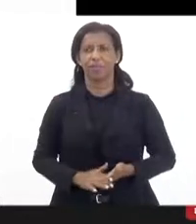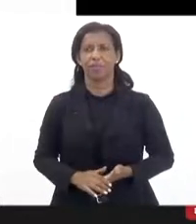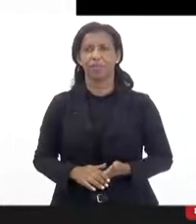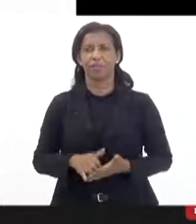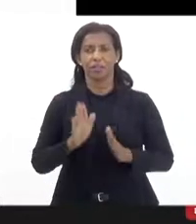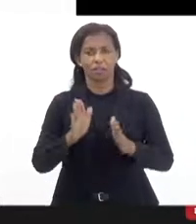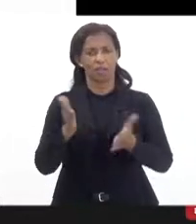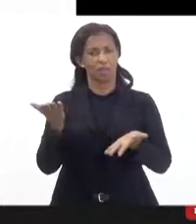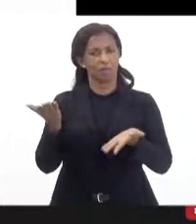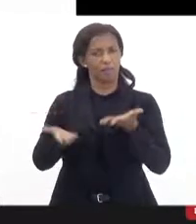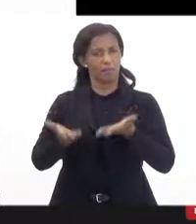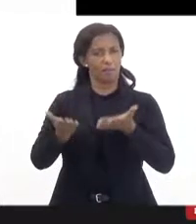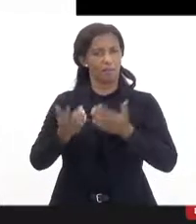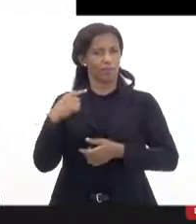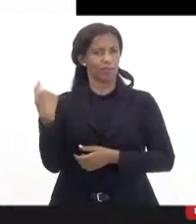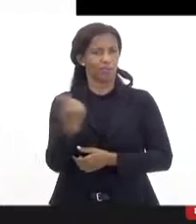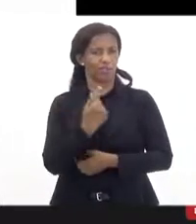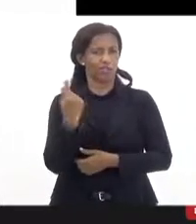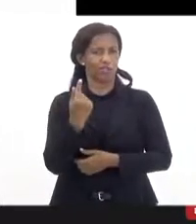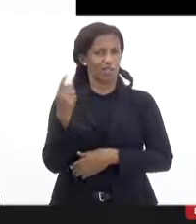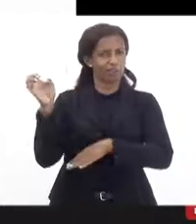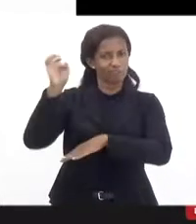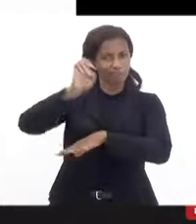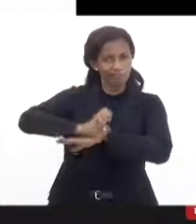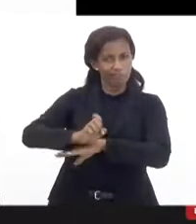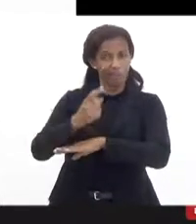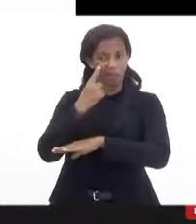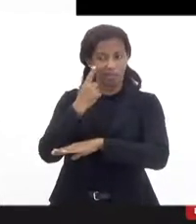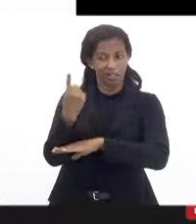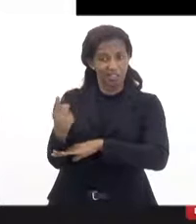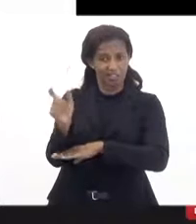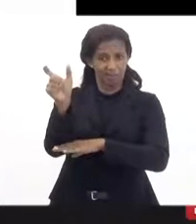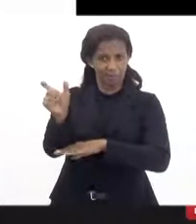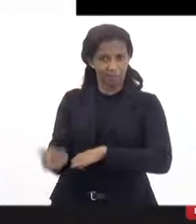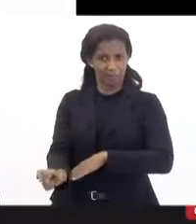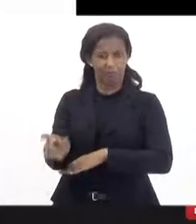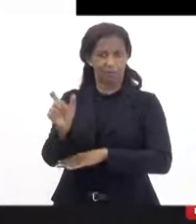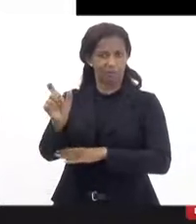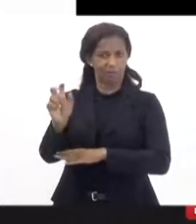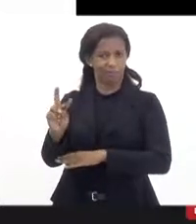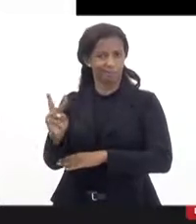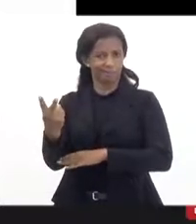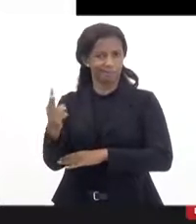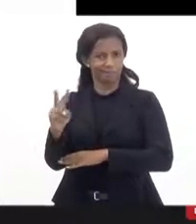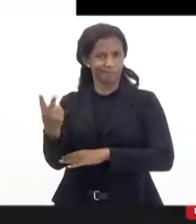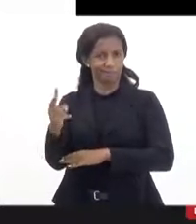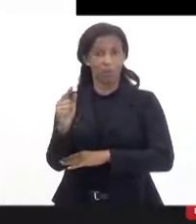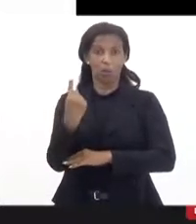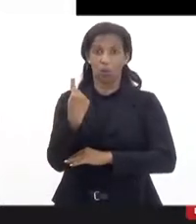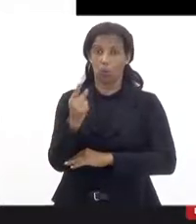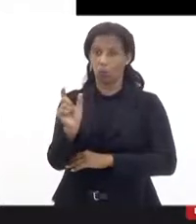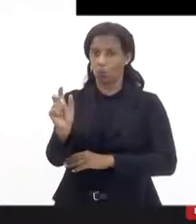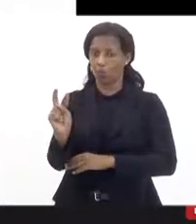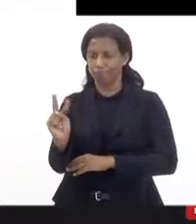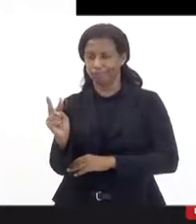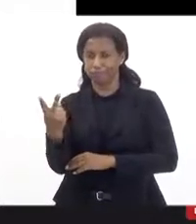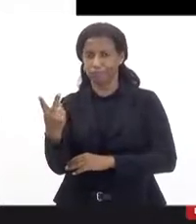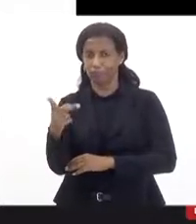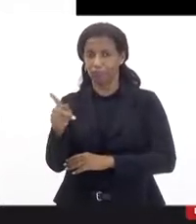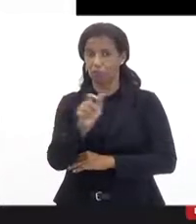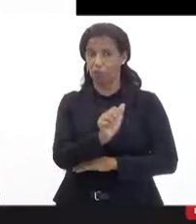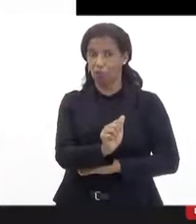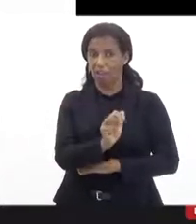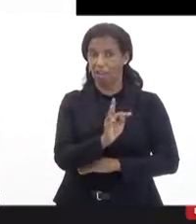auditoria no balanço geral do Estado, que identificou uma distorção relevante. Uma dessas distorções foi no